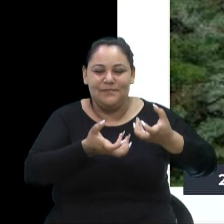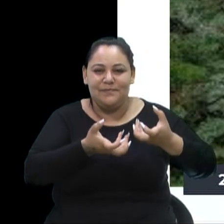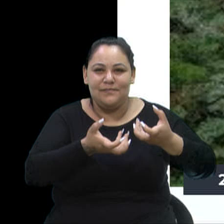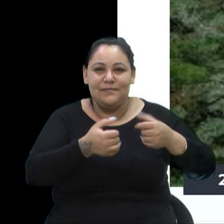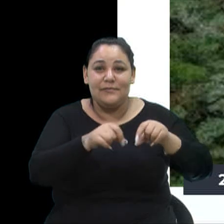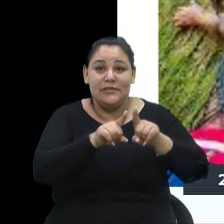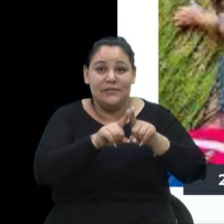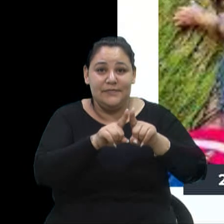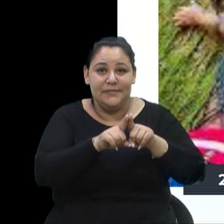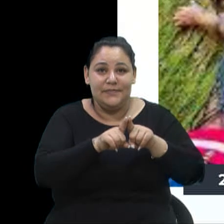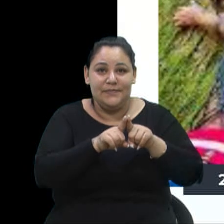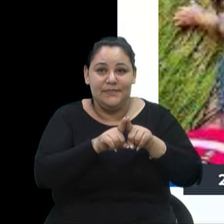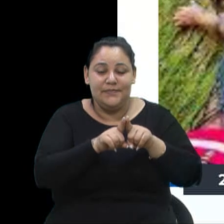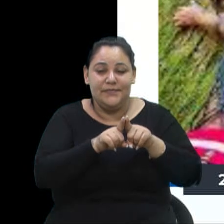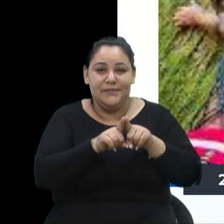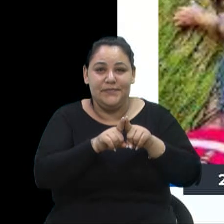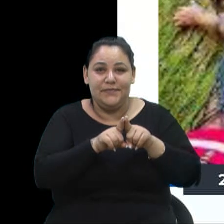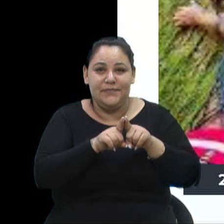indígenas.